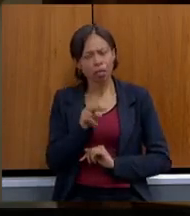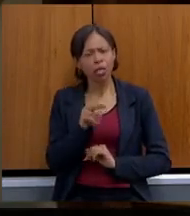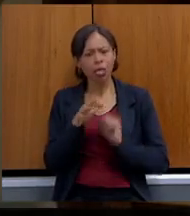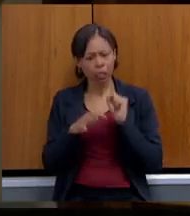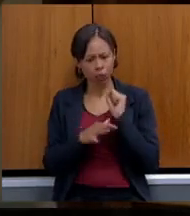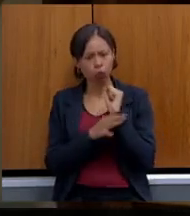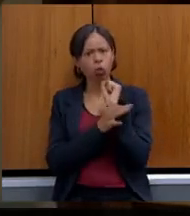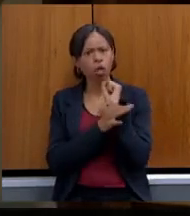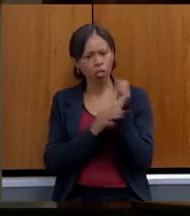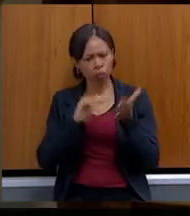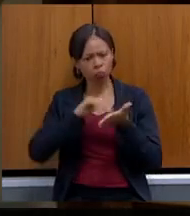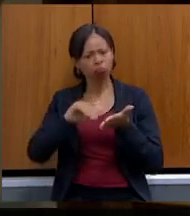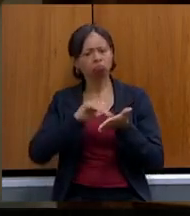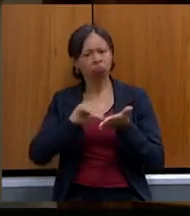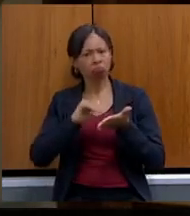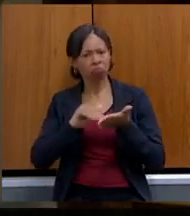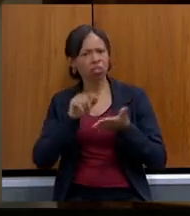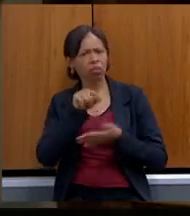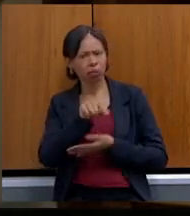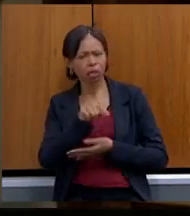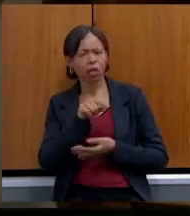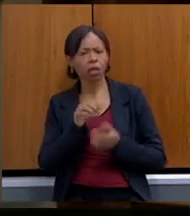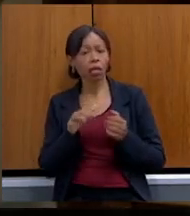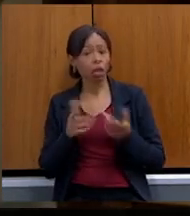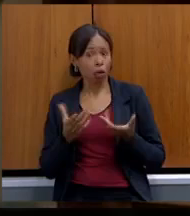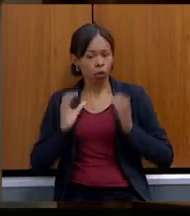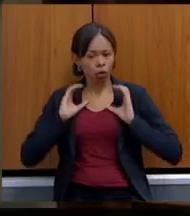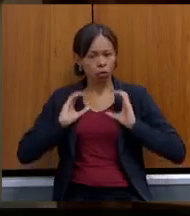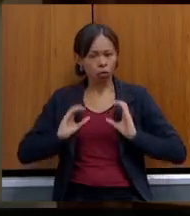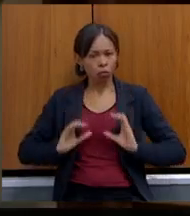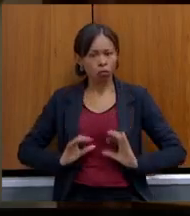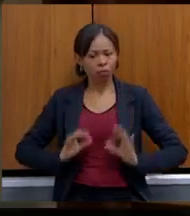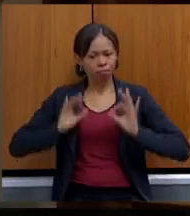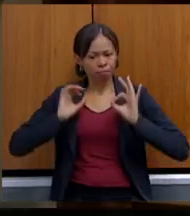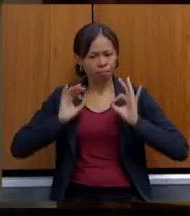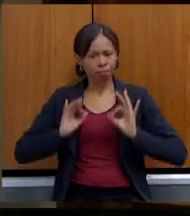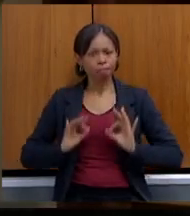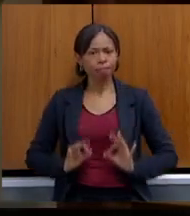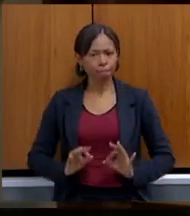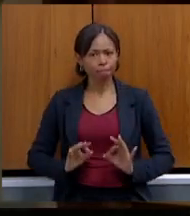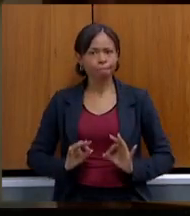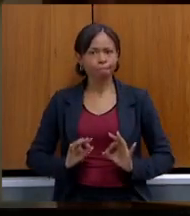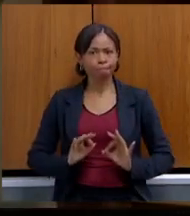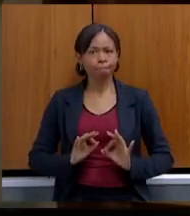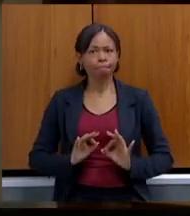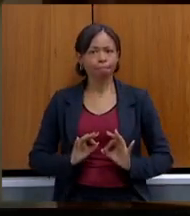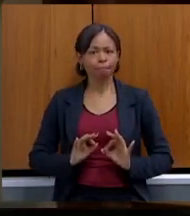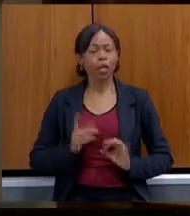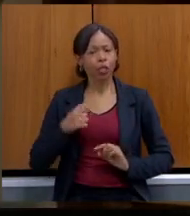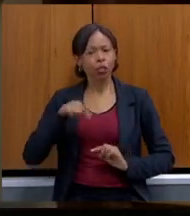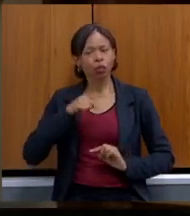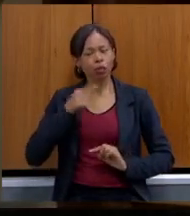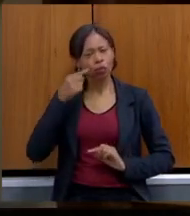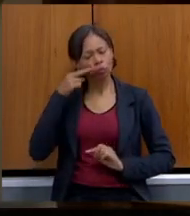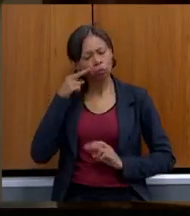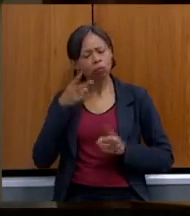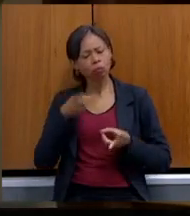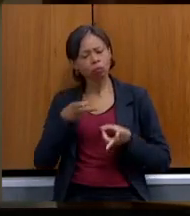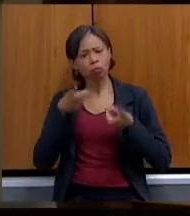EA segurança da senhora a costura que espera tem a gente nota